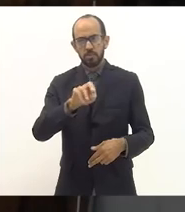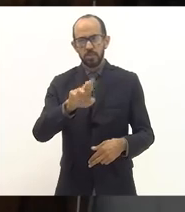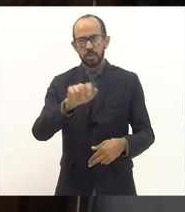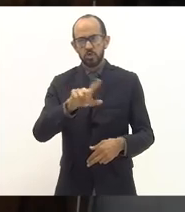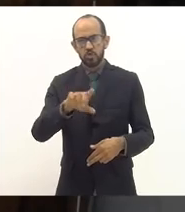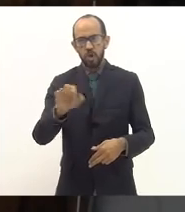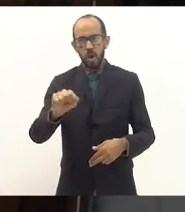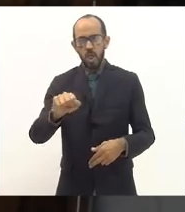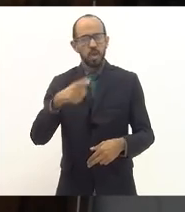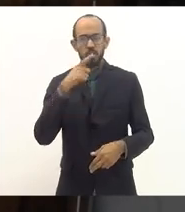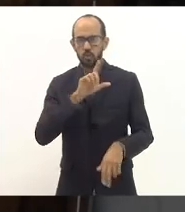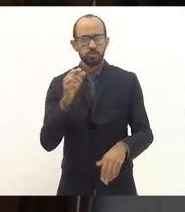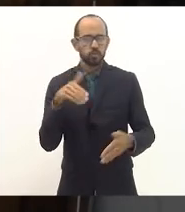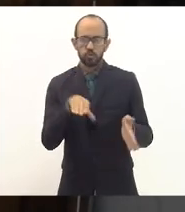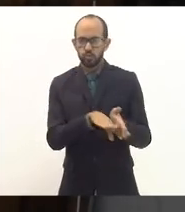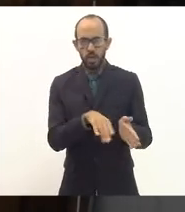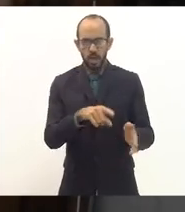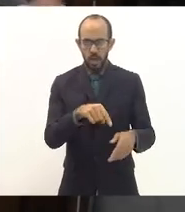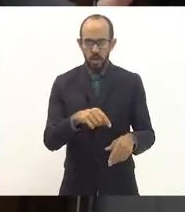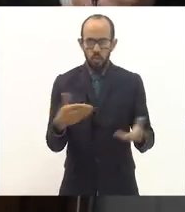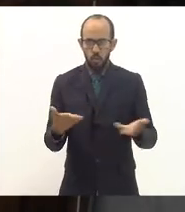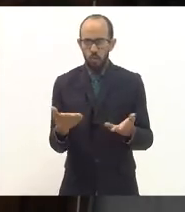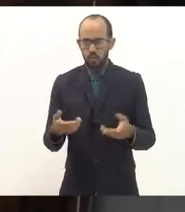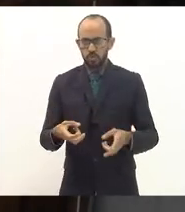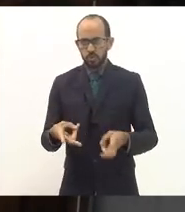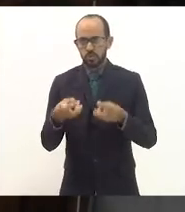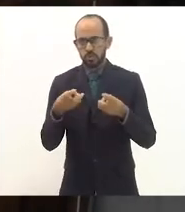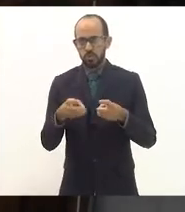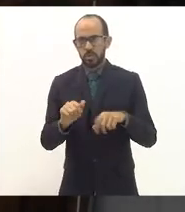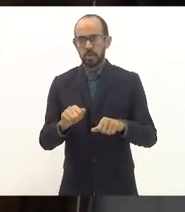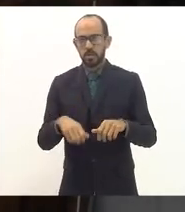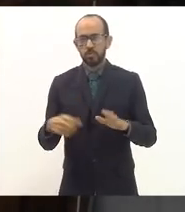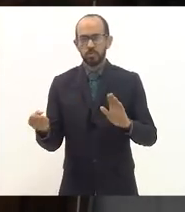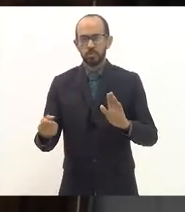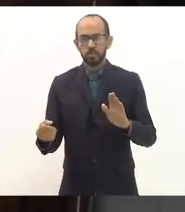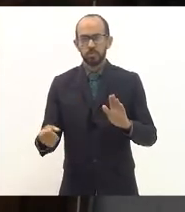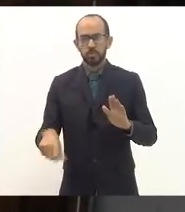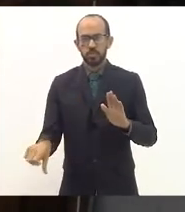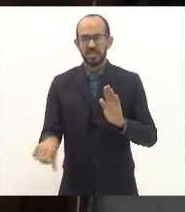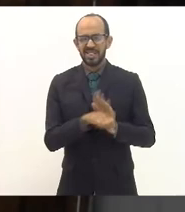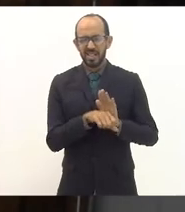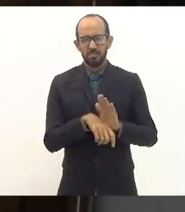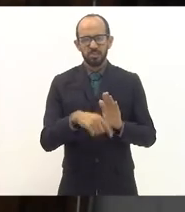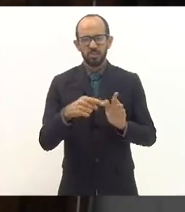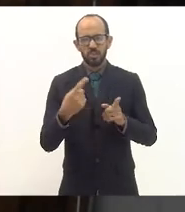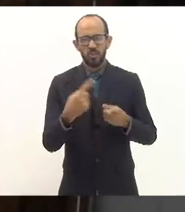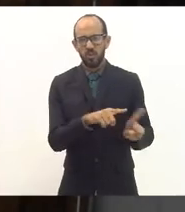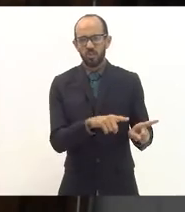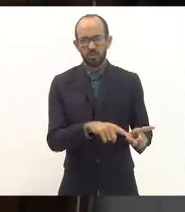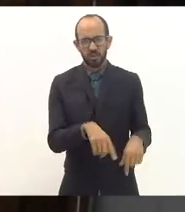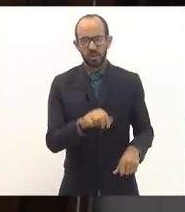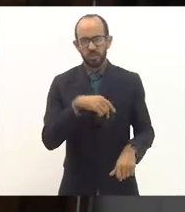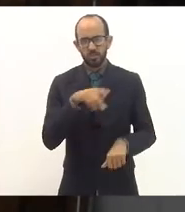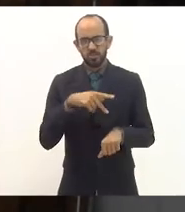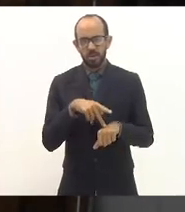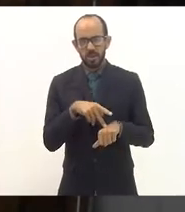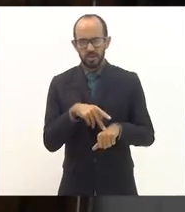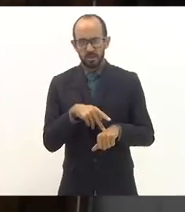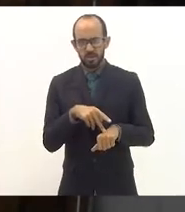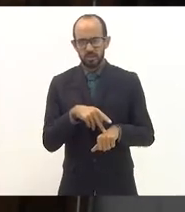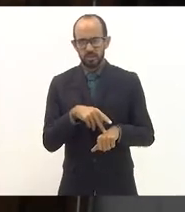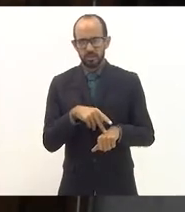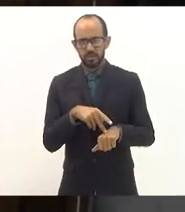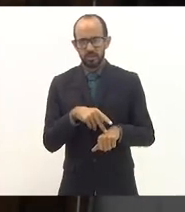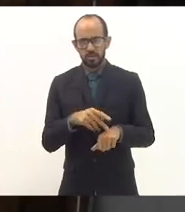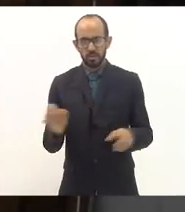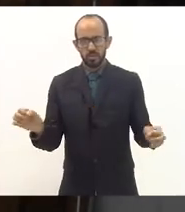E hoje aqui, quando vemos, né, os crimes de lesa pátria que estão sendo consumados, a conclusão